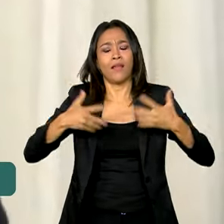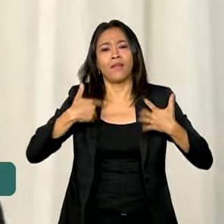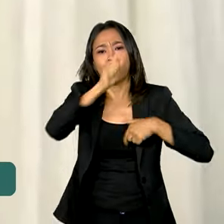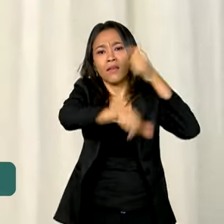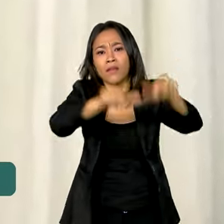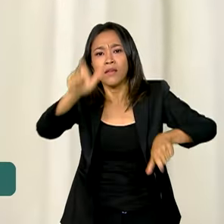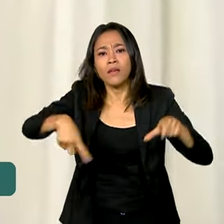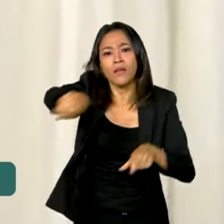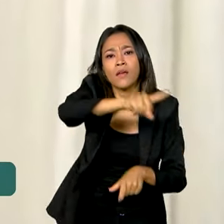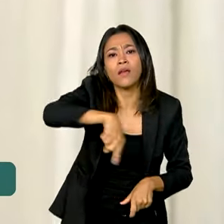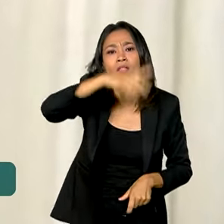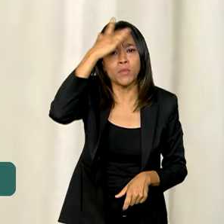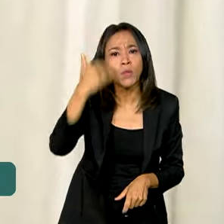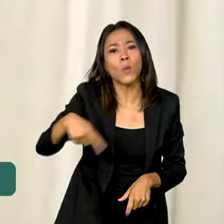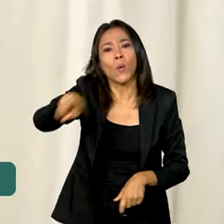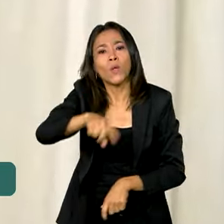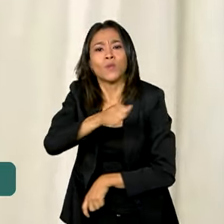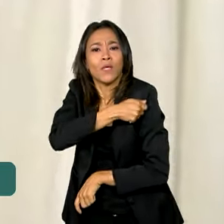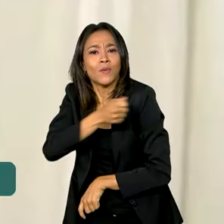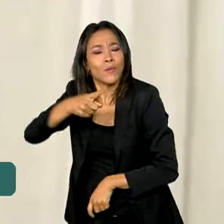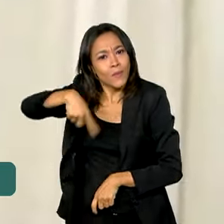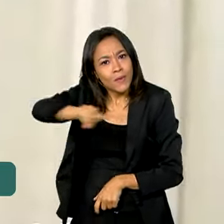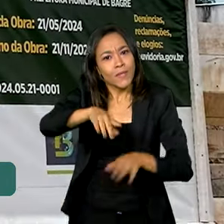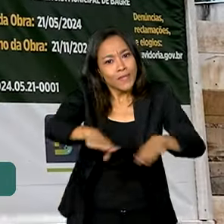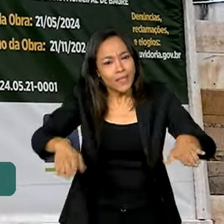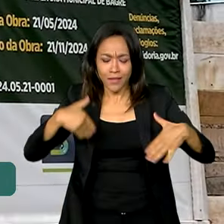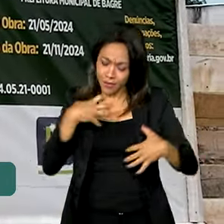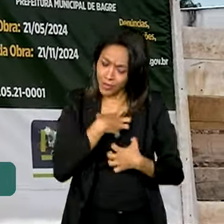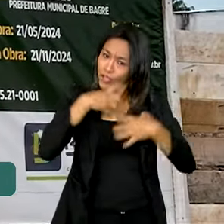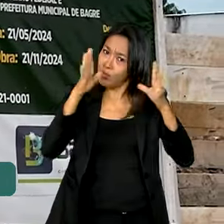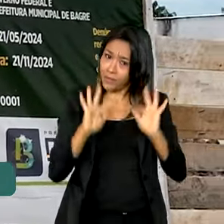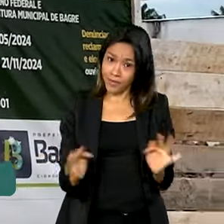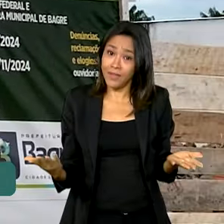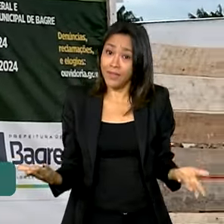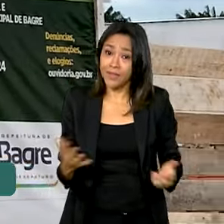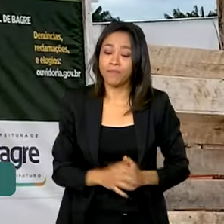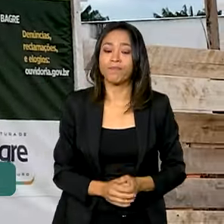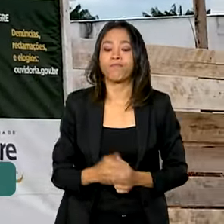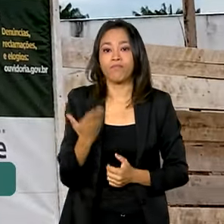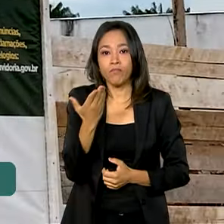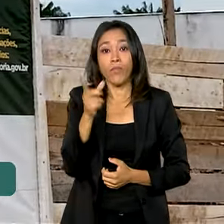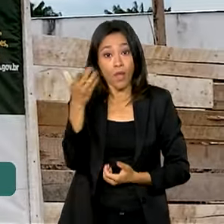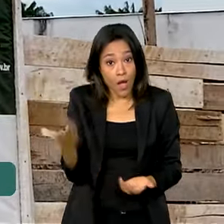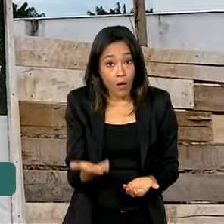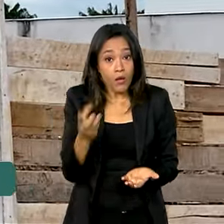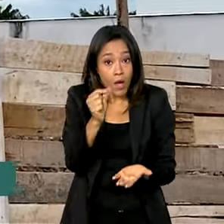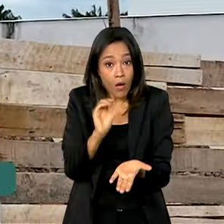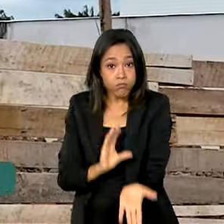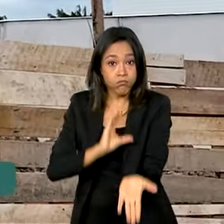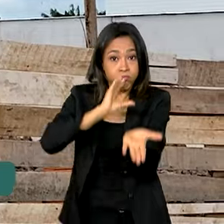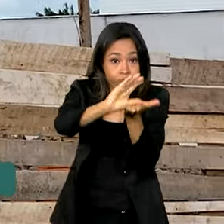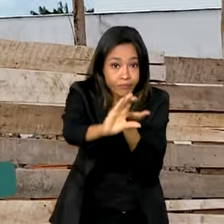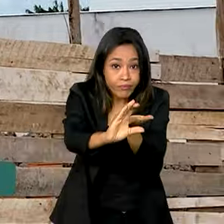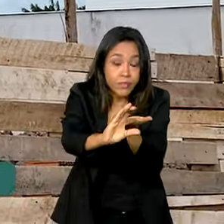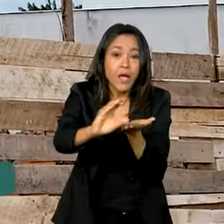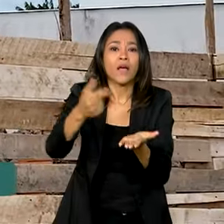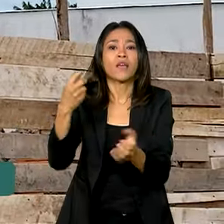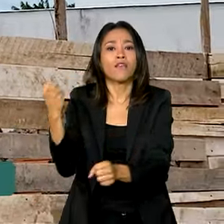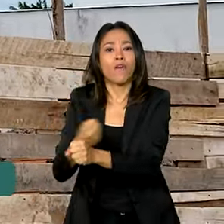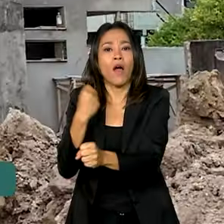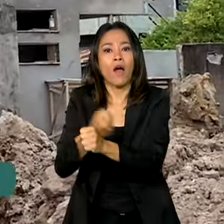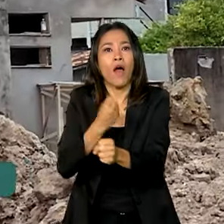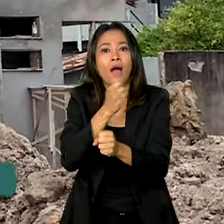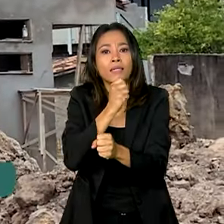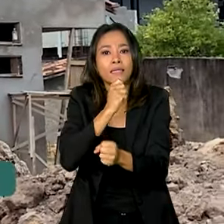dos alunos, das crianças, e a gente fica muito feliz. Para financiar as obras inacabadas em todo o país, o